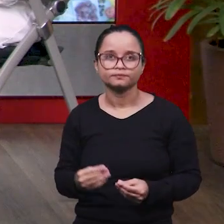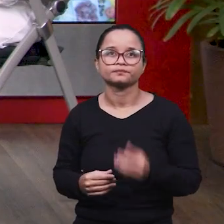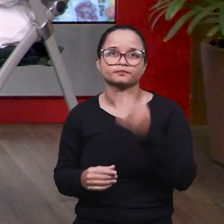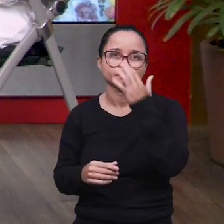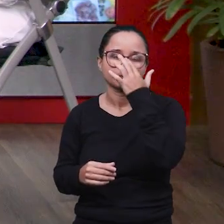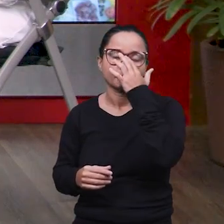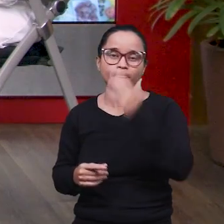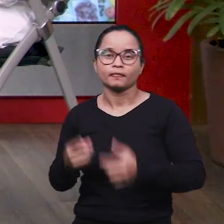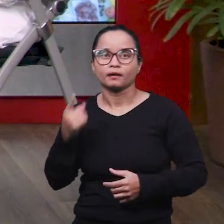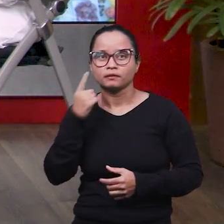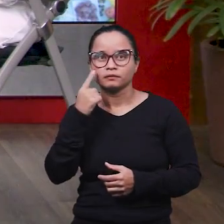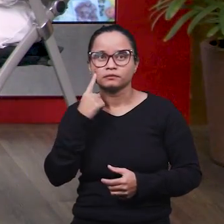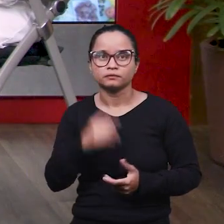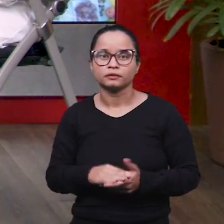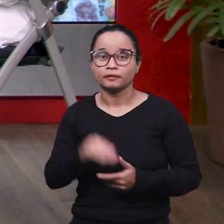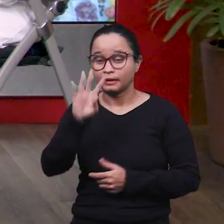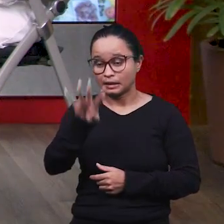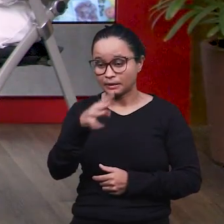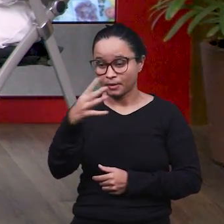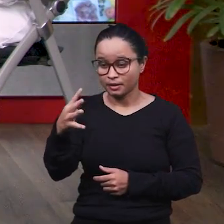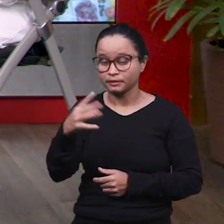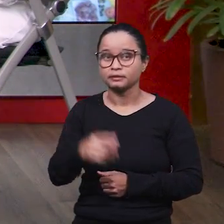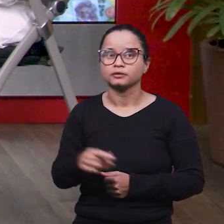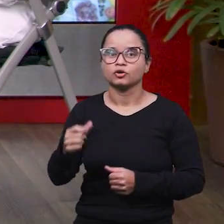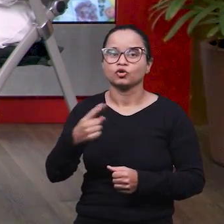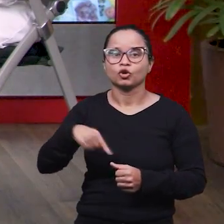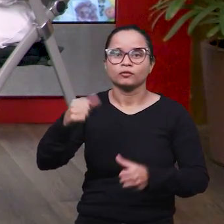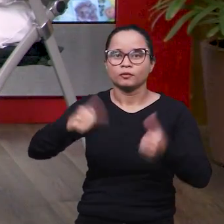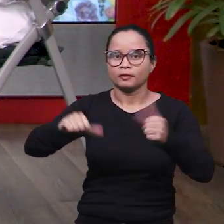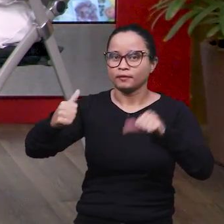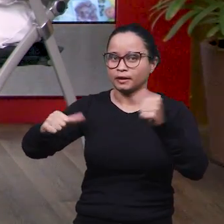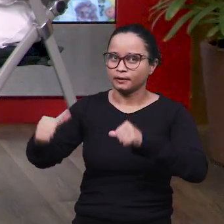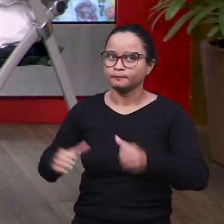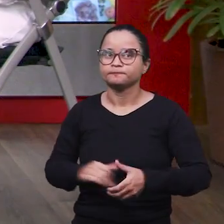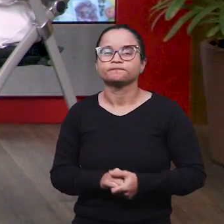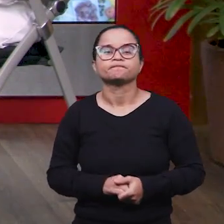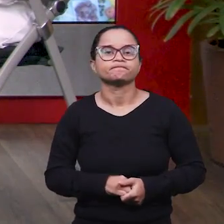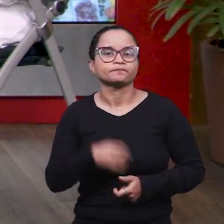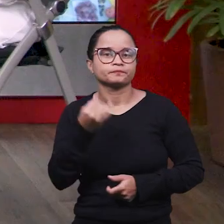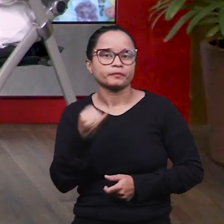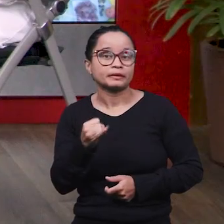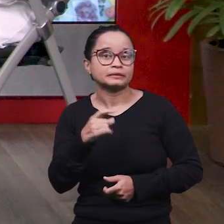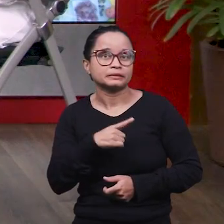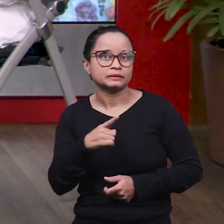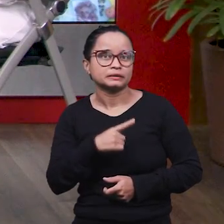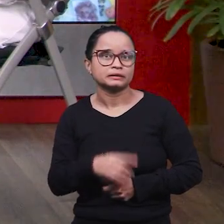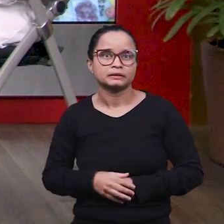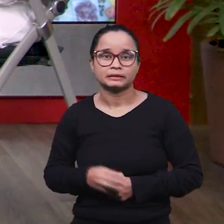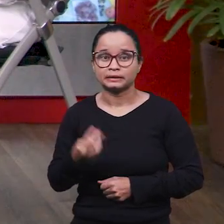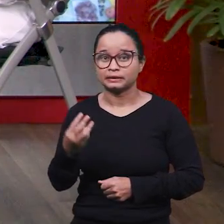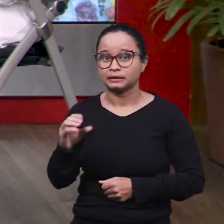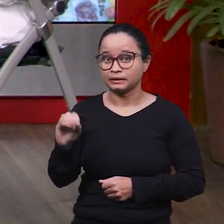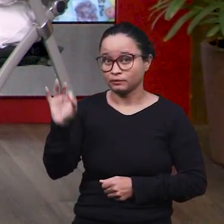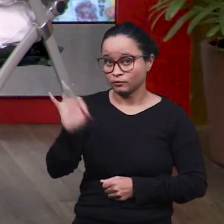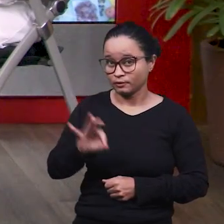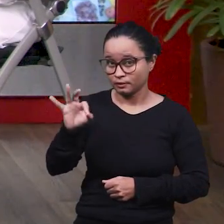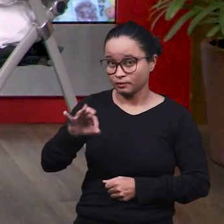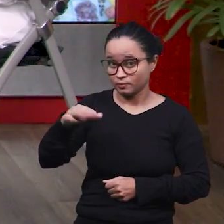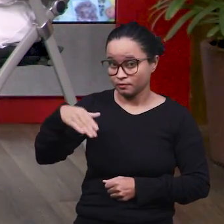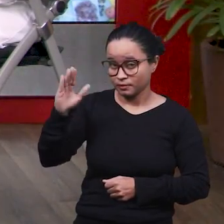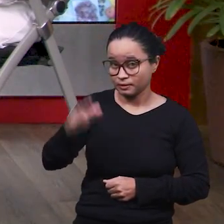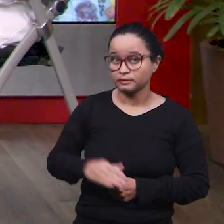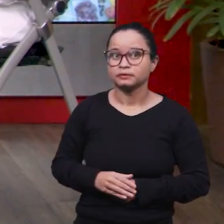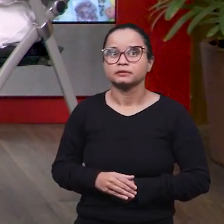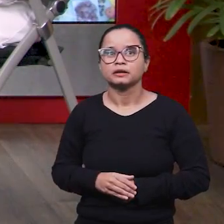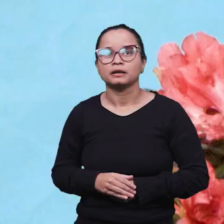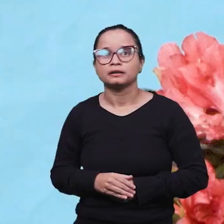E aí, quando ela faz aquela tabela, a gente analisa e aí, se ela tiver 30% ou mais daquelas